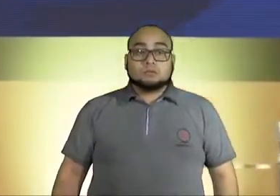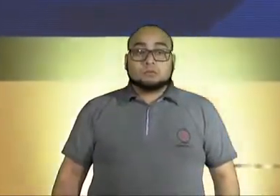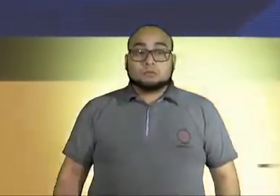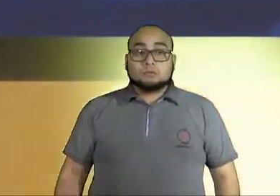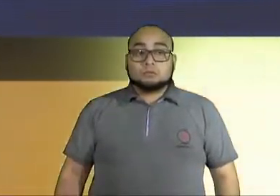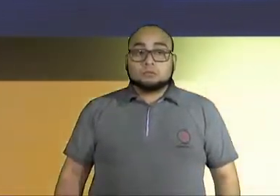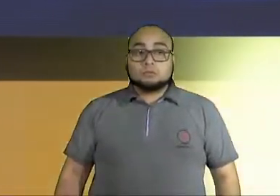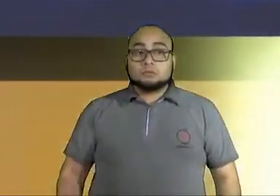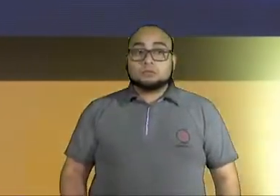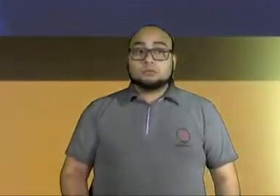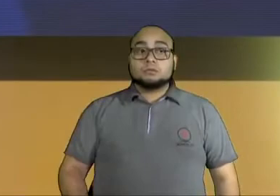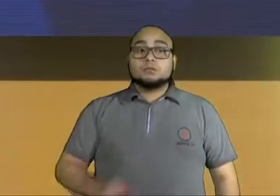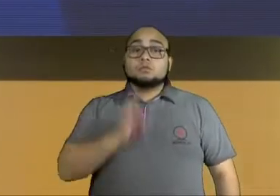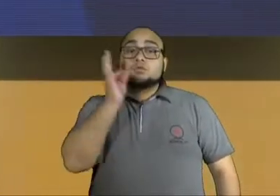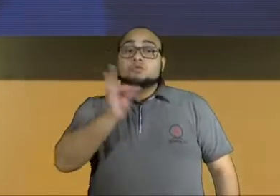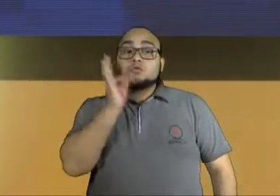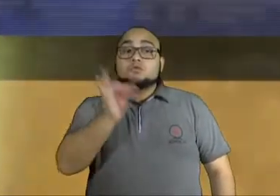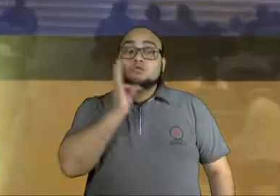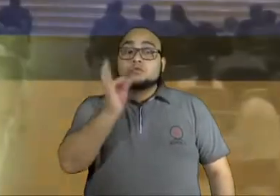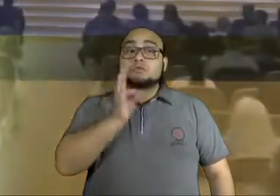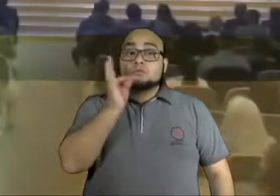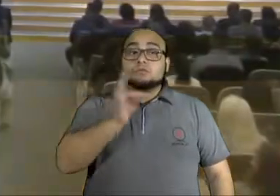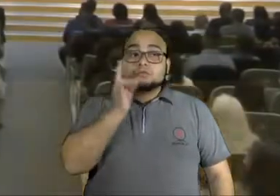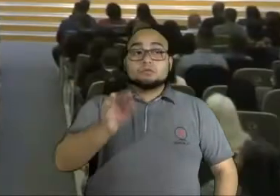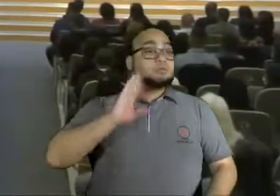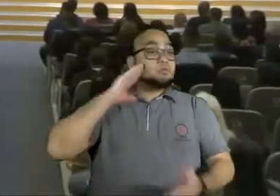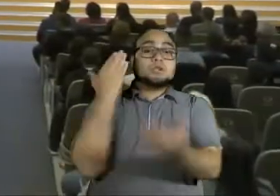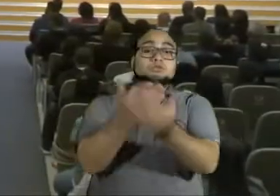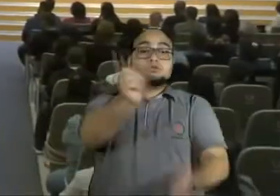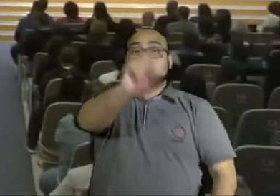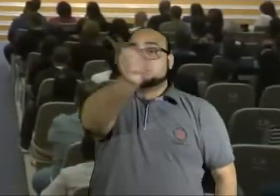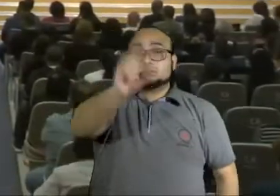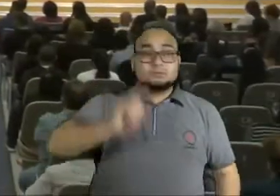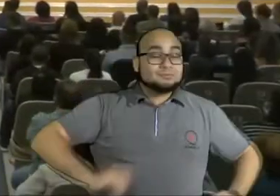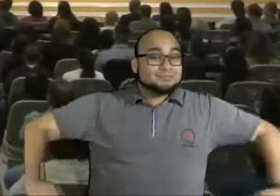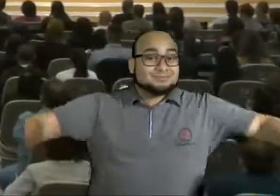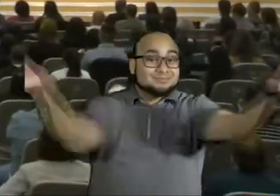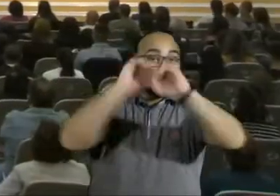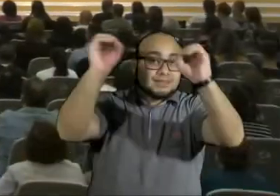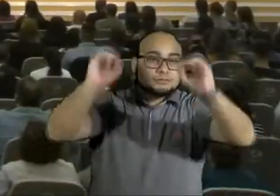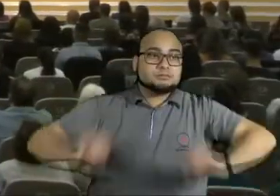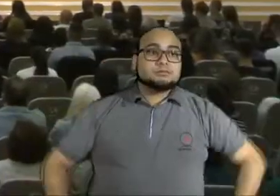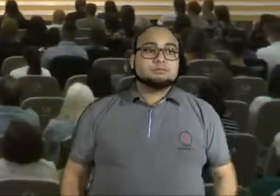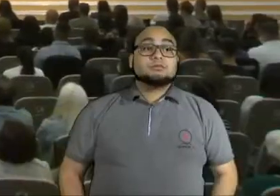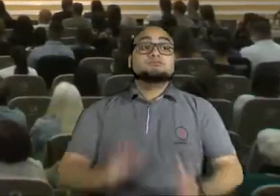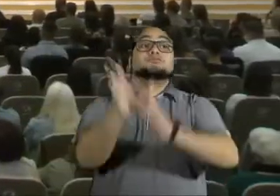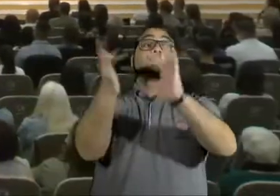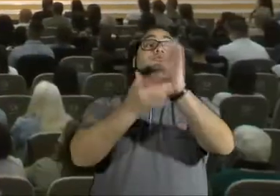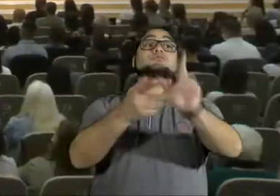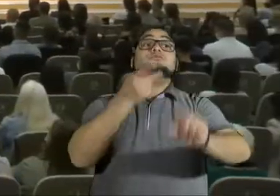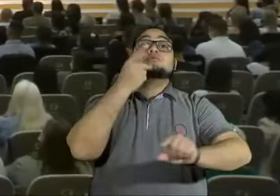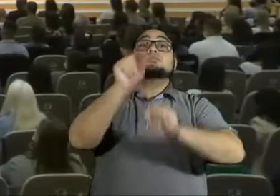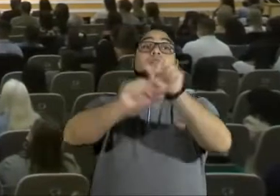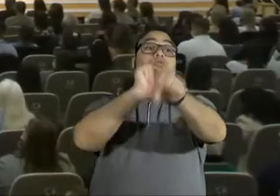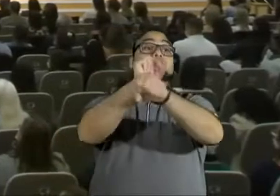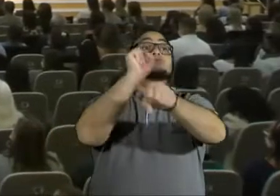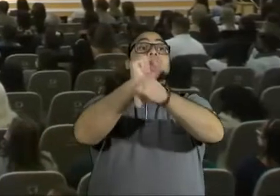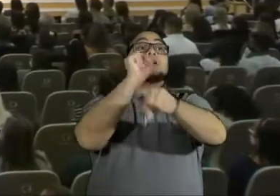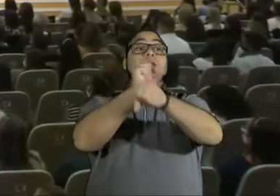creio. Aí Tomé está lá dentro da casa, aparece Jesus, esperando ele. Ele toma um